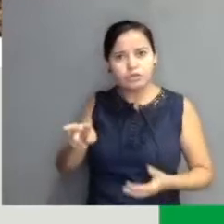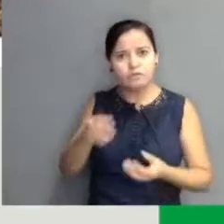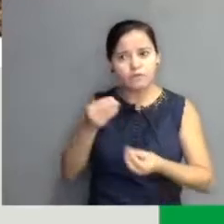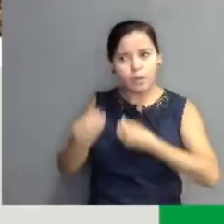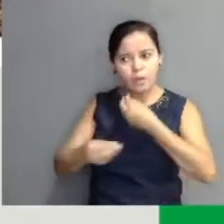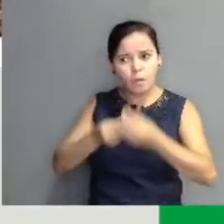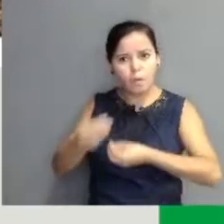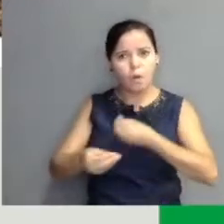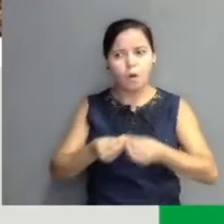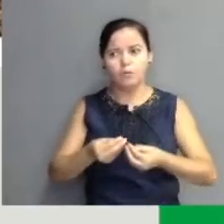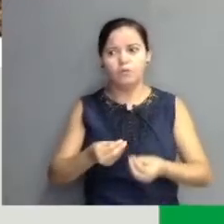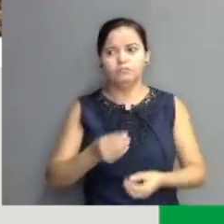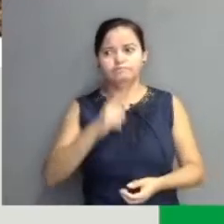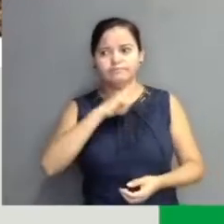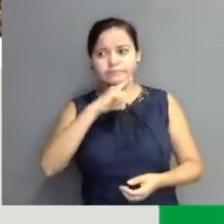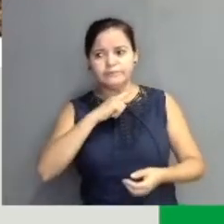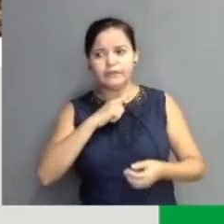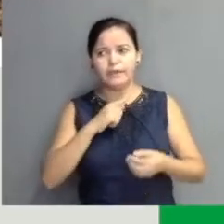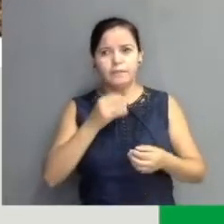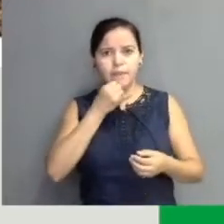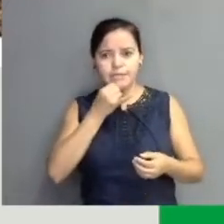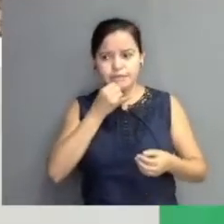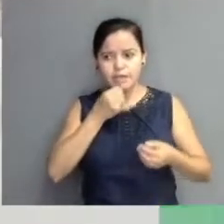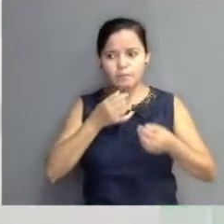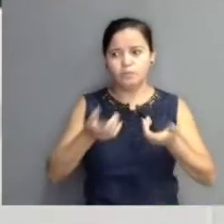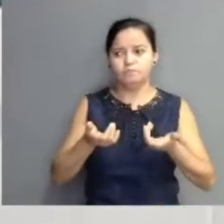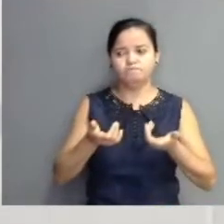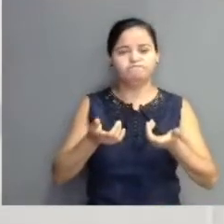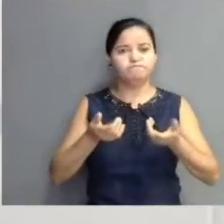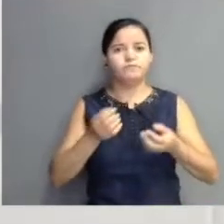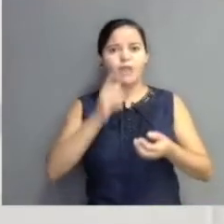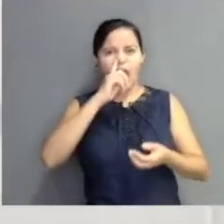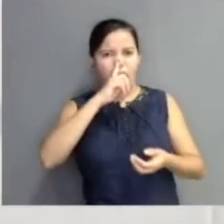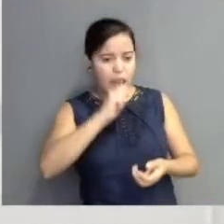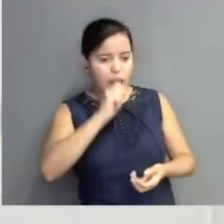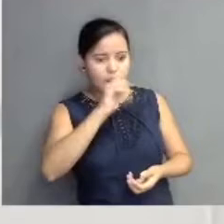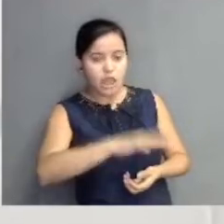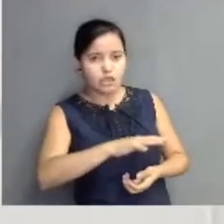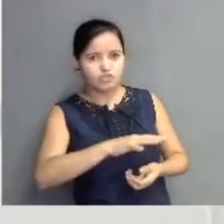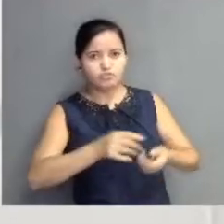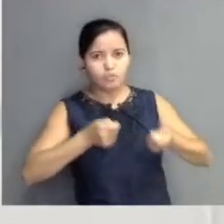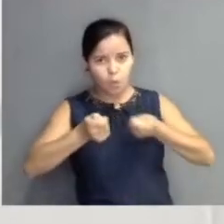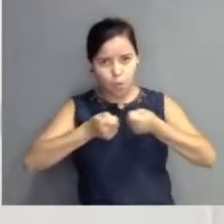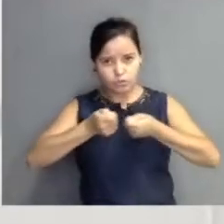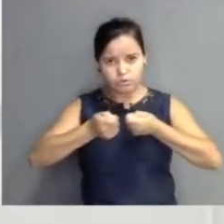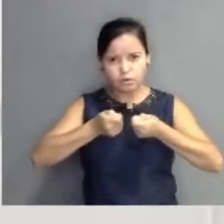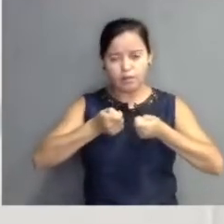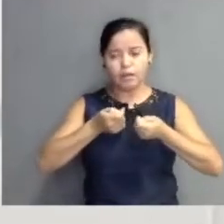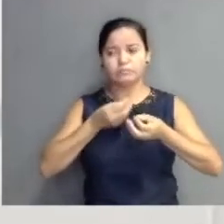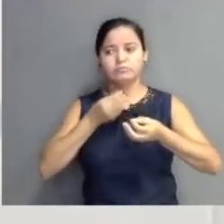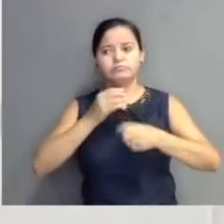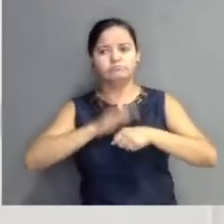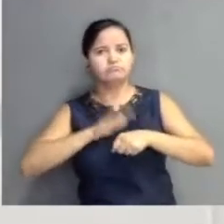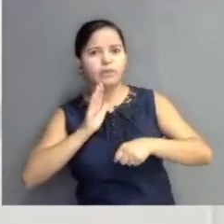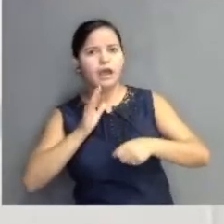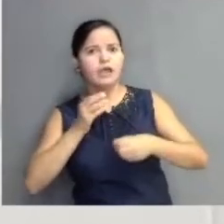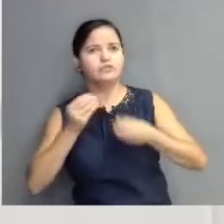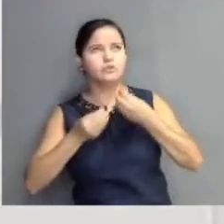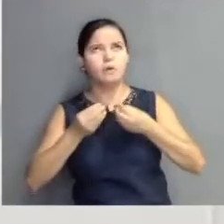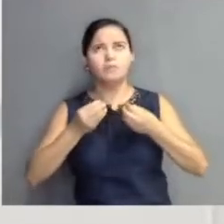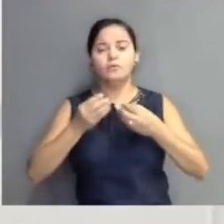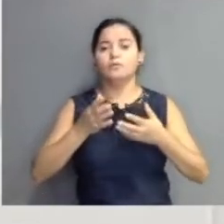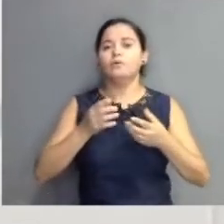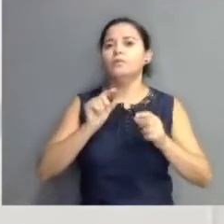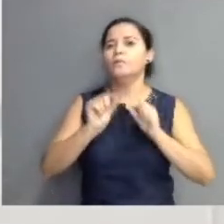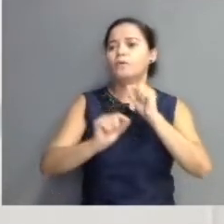dos aterros controlados, o impacto pode ser visto até de uma forma mais salutar, de uma forma mais tranquila,